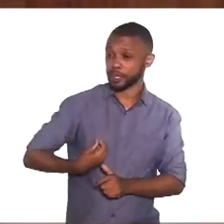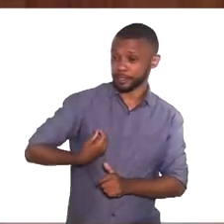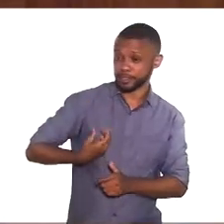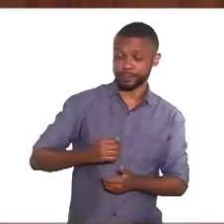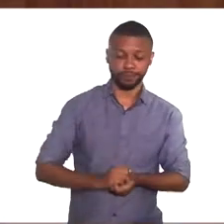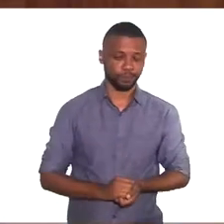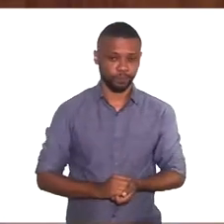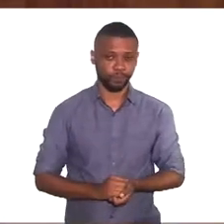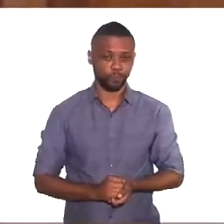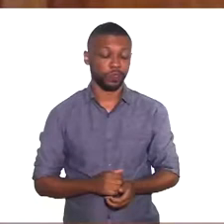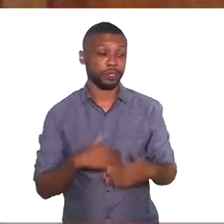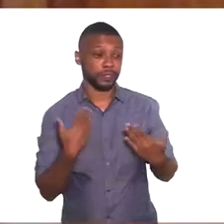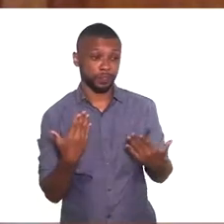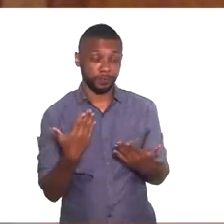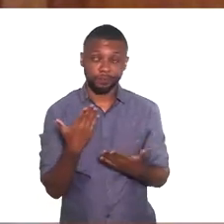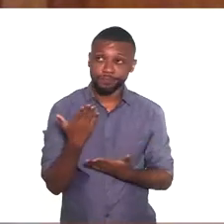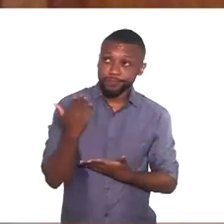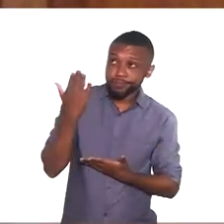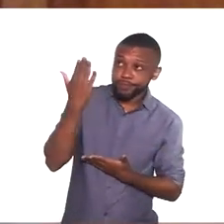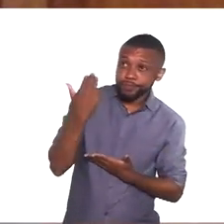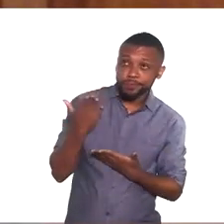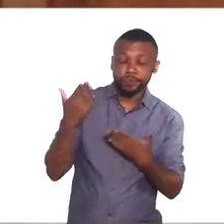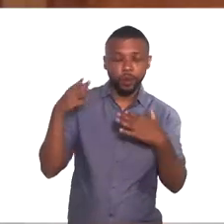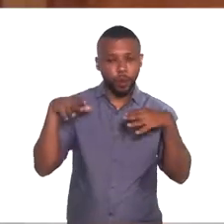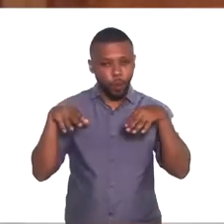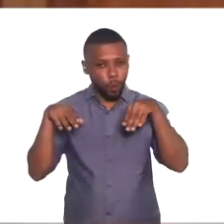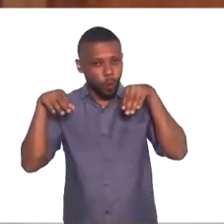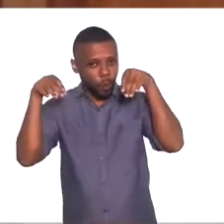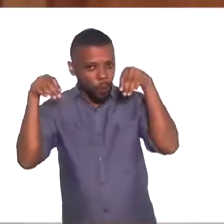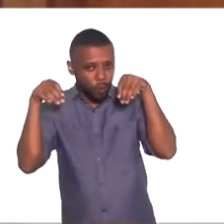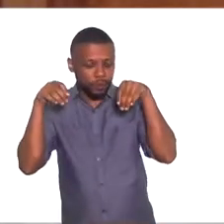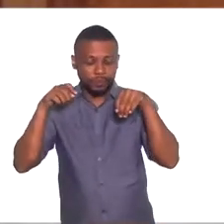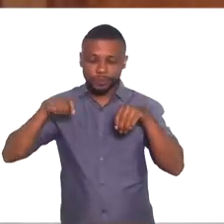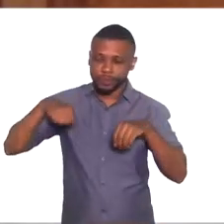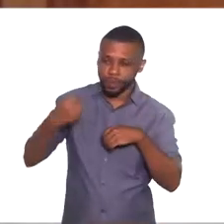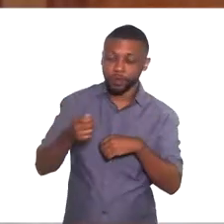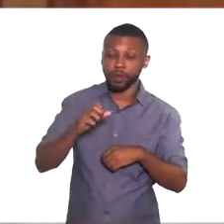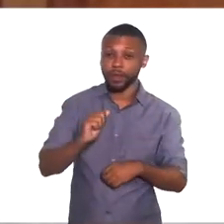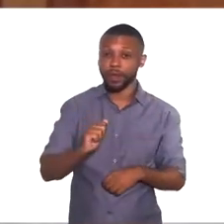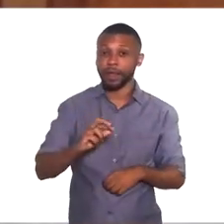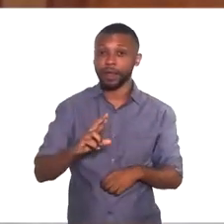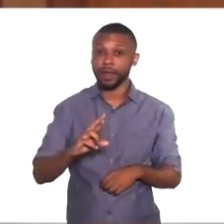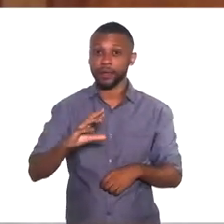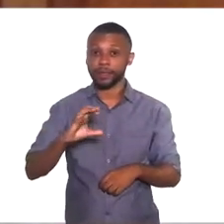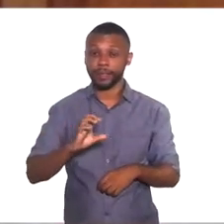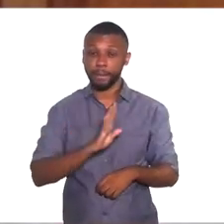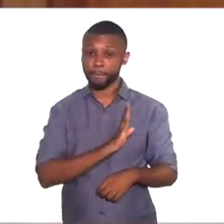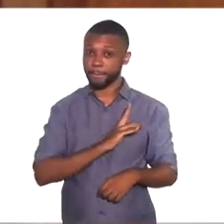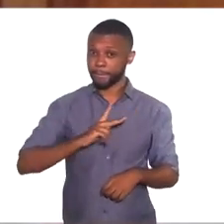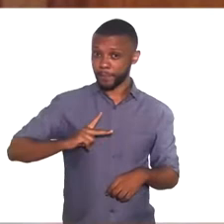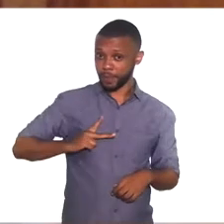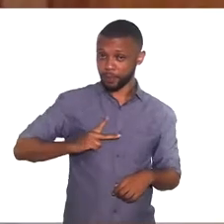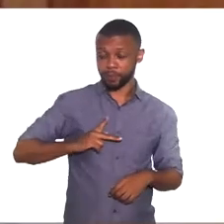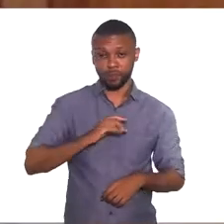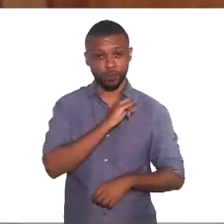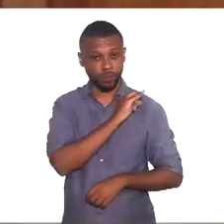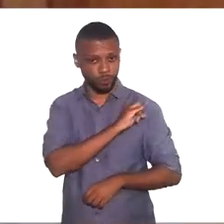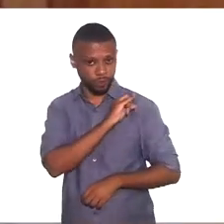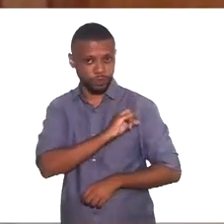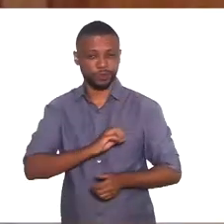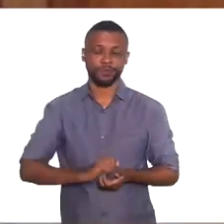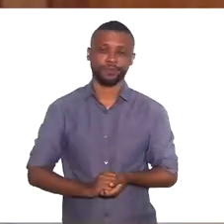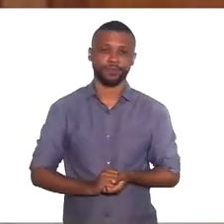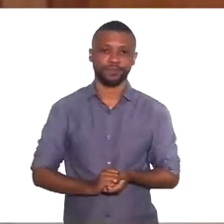Onde nós estamos aqui é a residência do arcebispo do Rio de Janeiro na